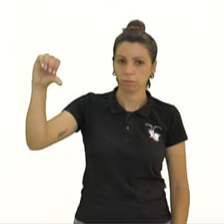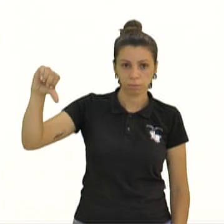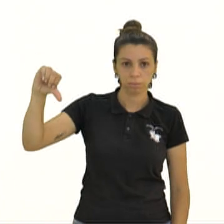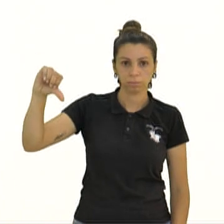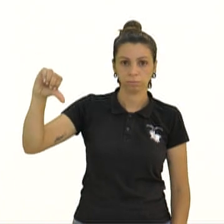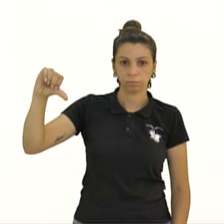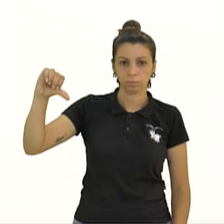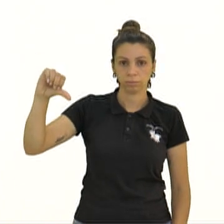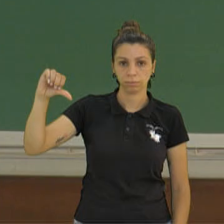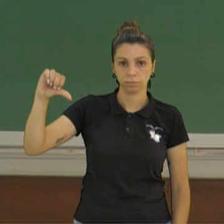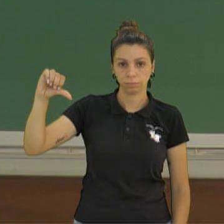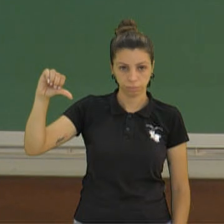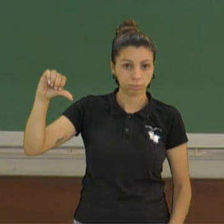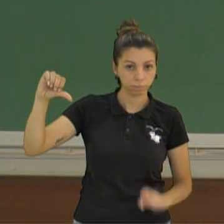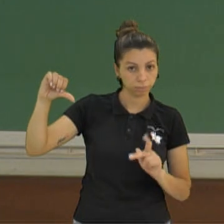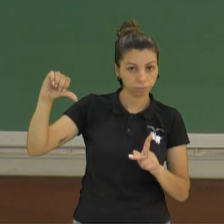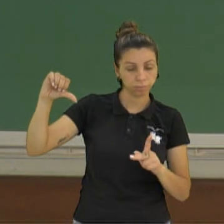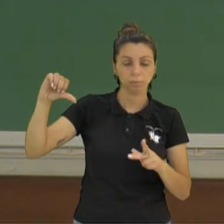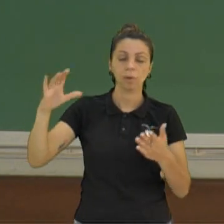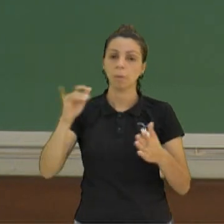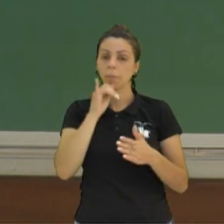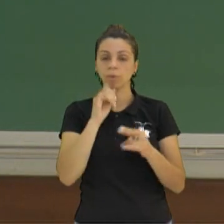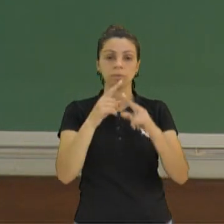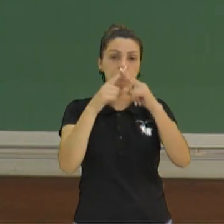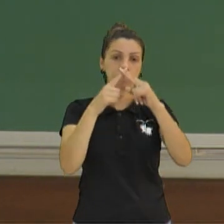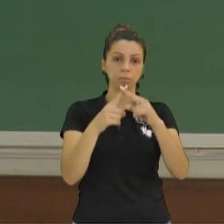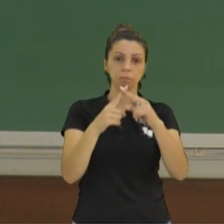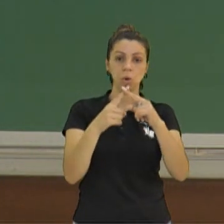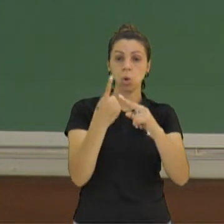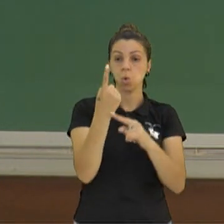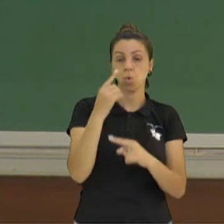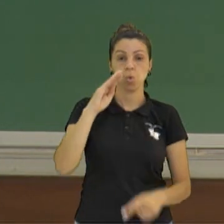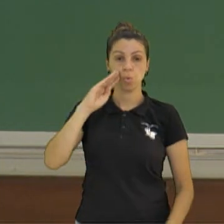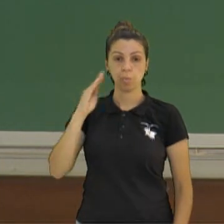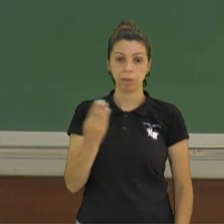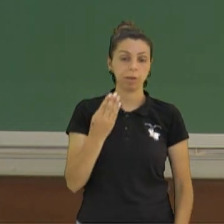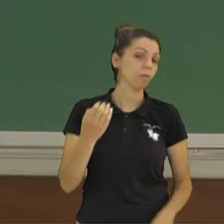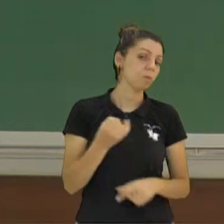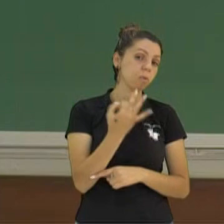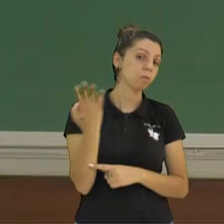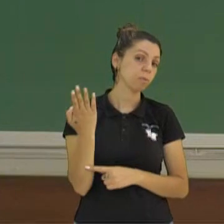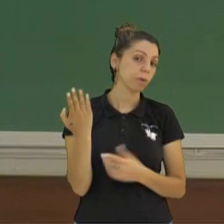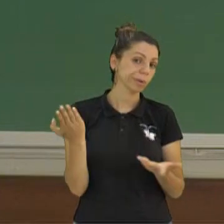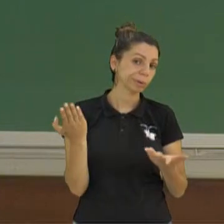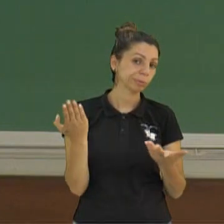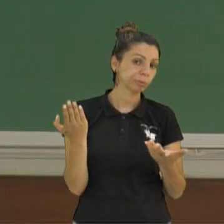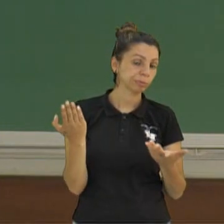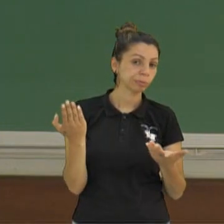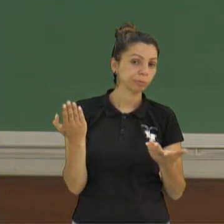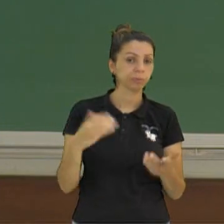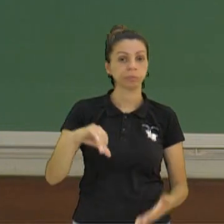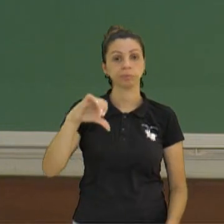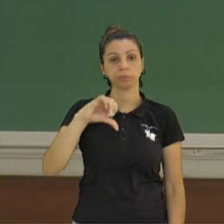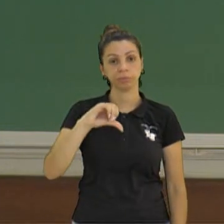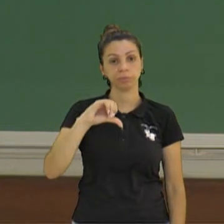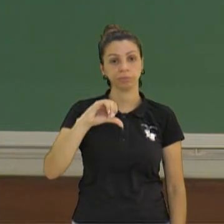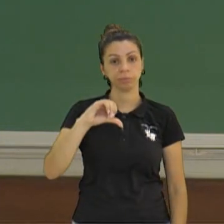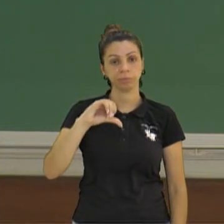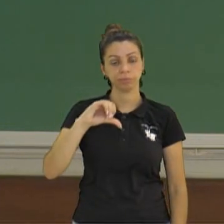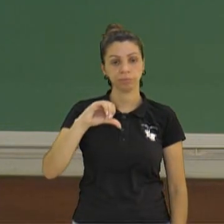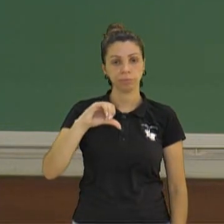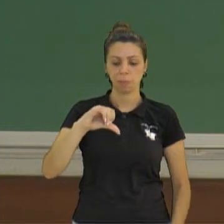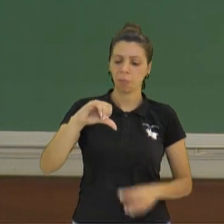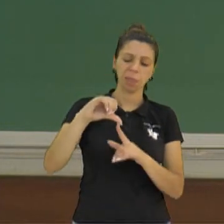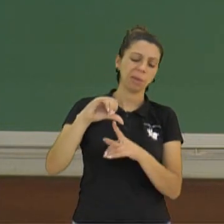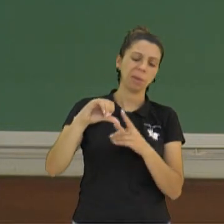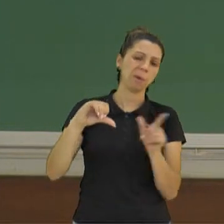0,000000009. Se eu multiplicar esse número por 1 bilhão, quanto que eu vou ter? Eu vou ter 9. 9 é